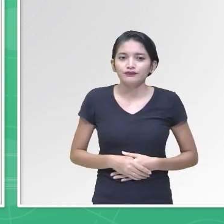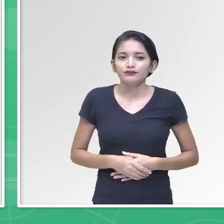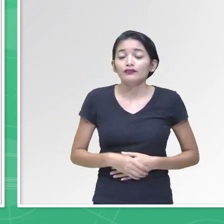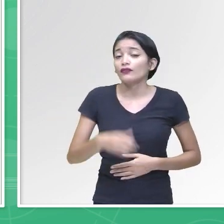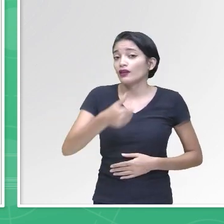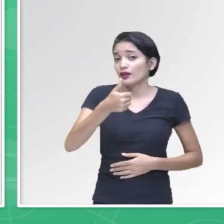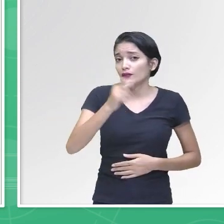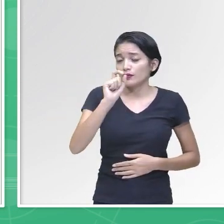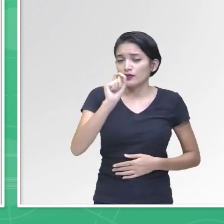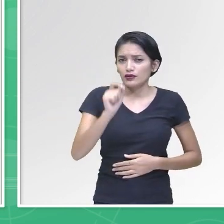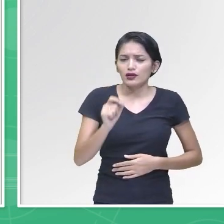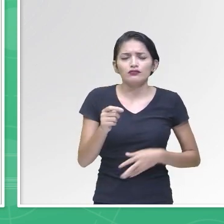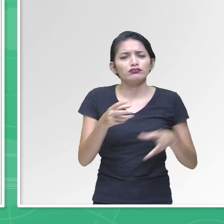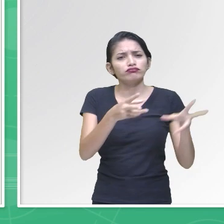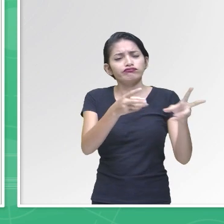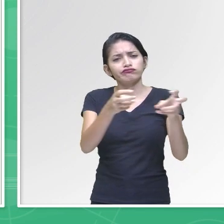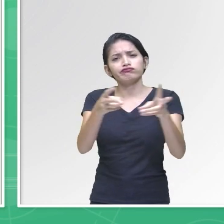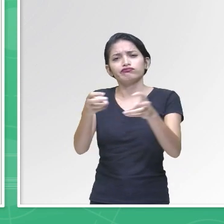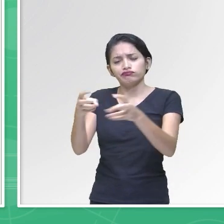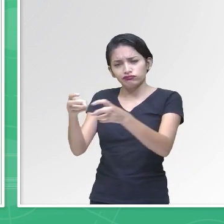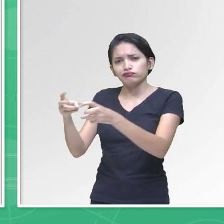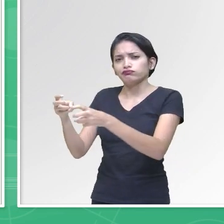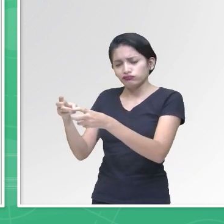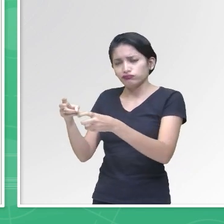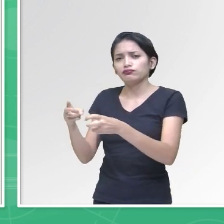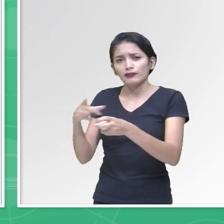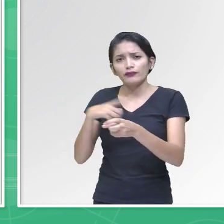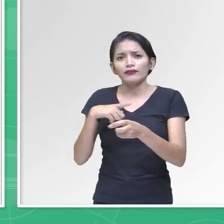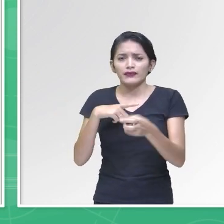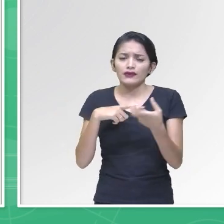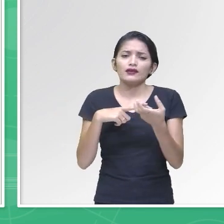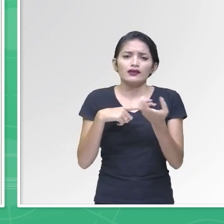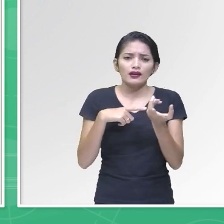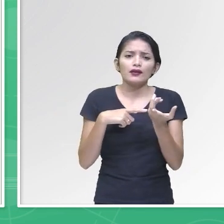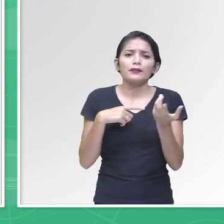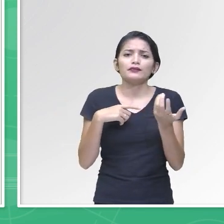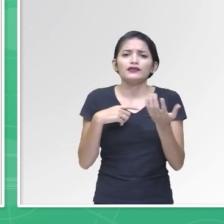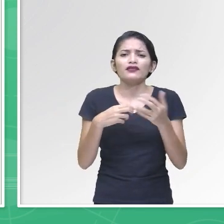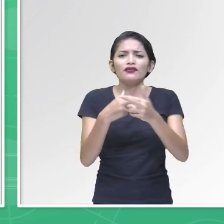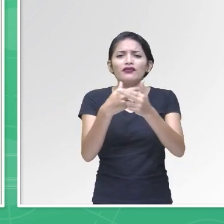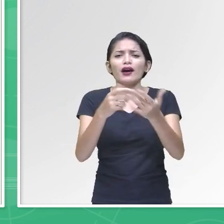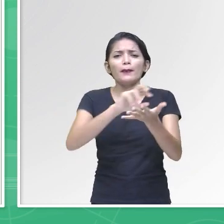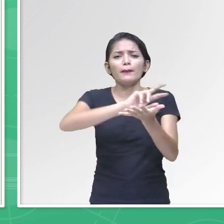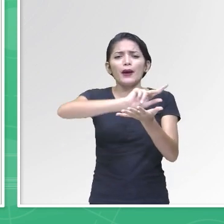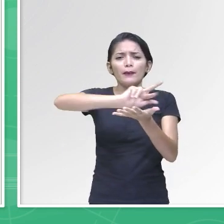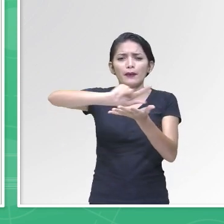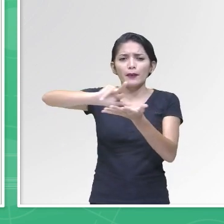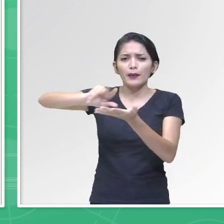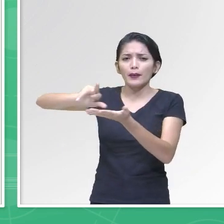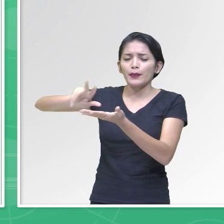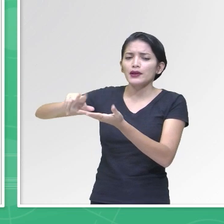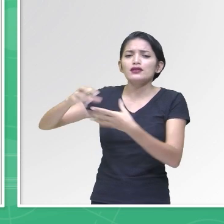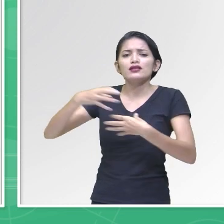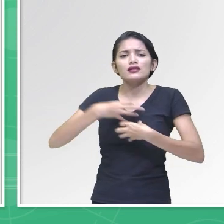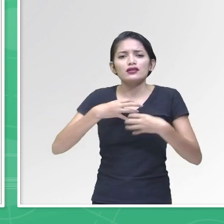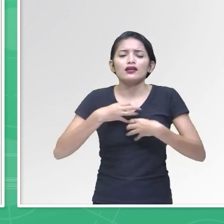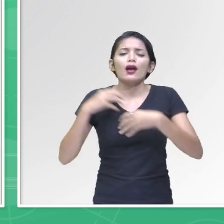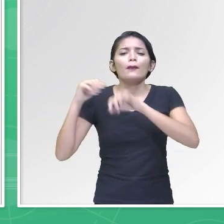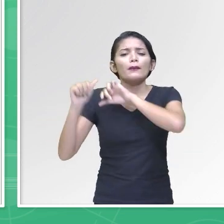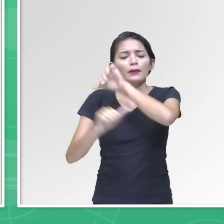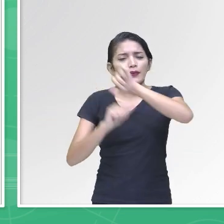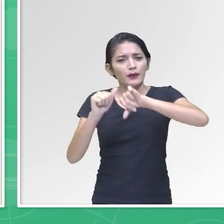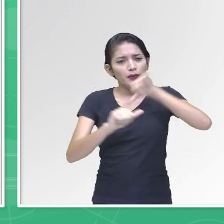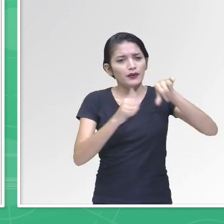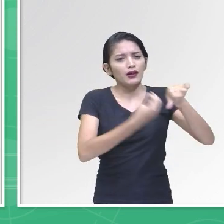seguinte: percebe-se que existe uma multiplicidade de situações em que as transições para a